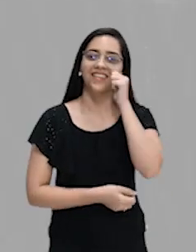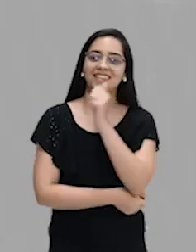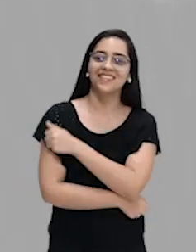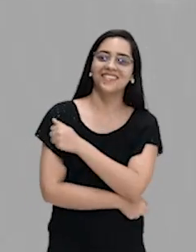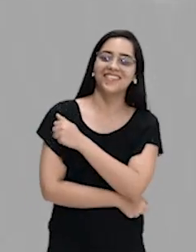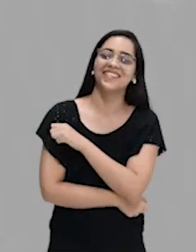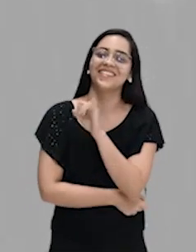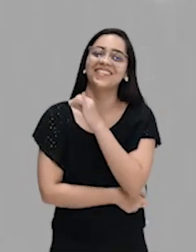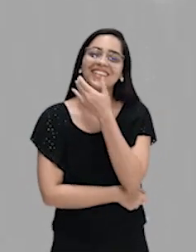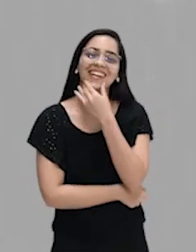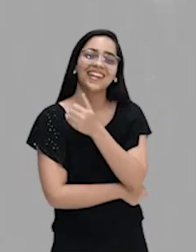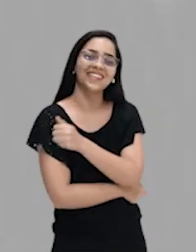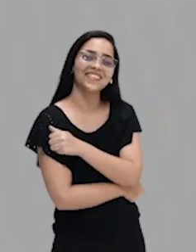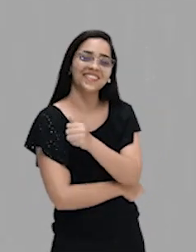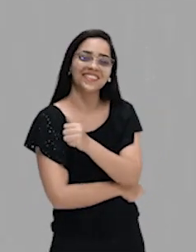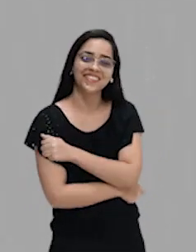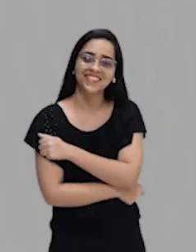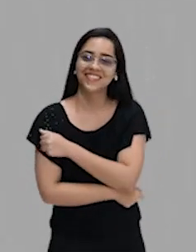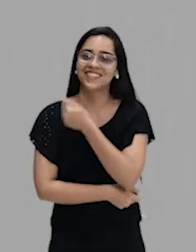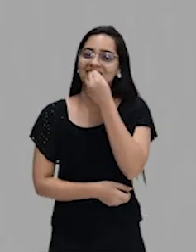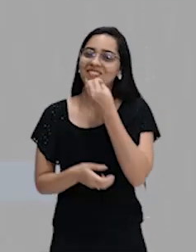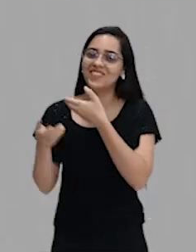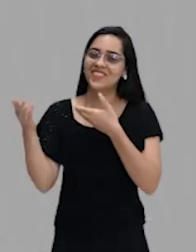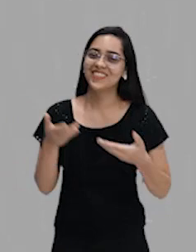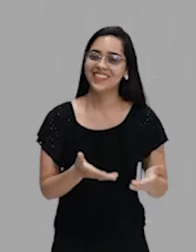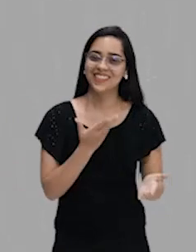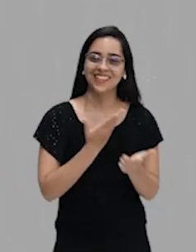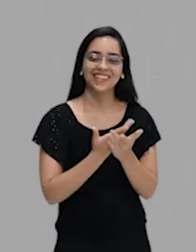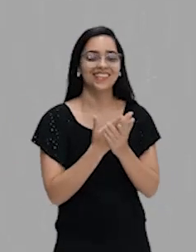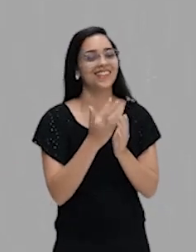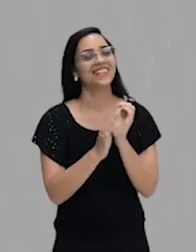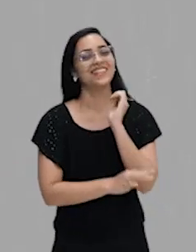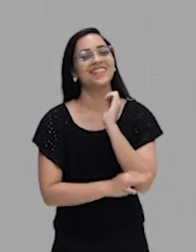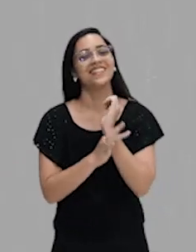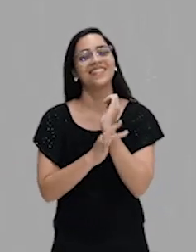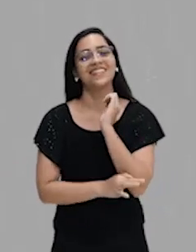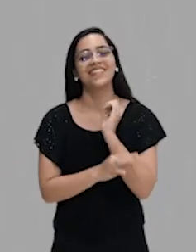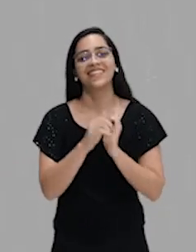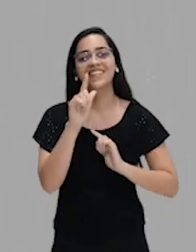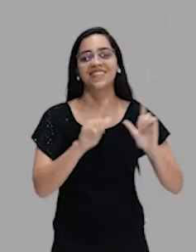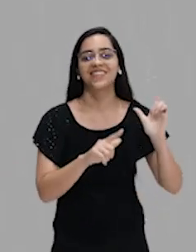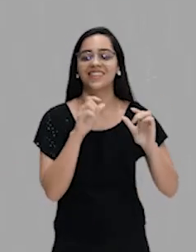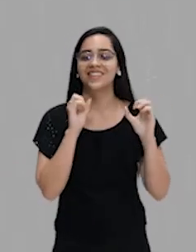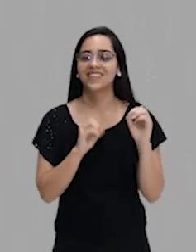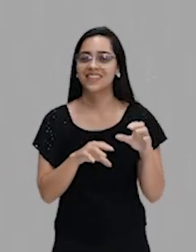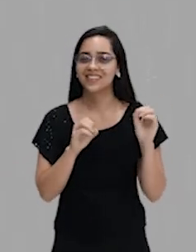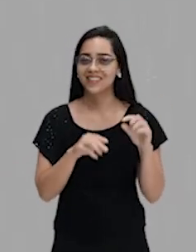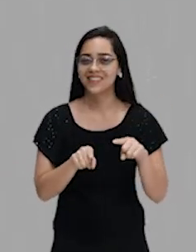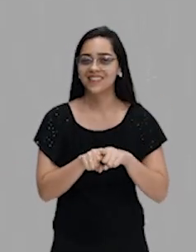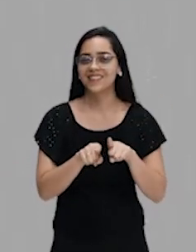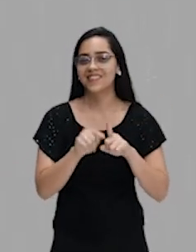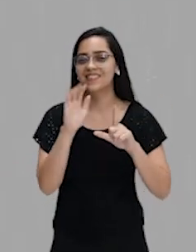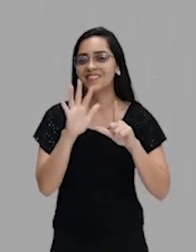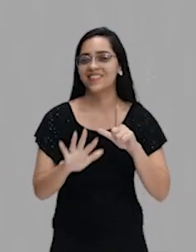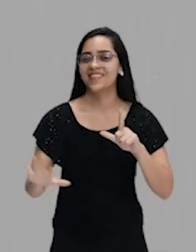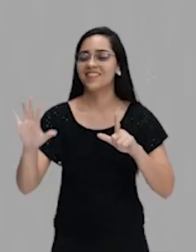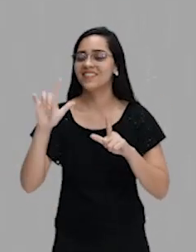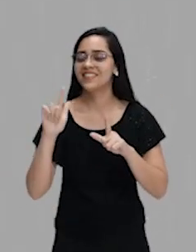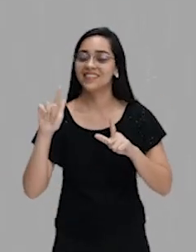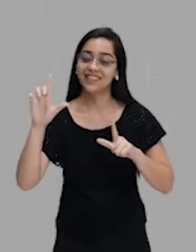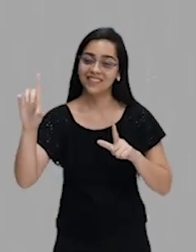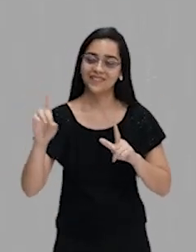Olá, aluna. Olá, aluno. Bem-vindo a mais uma aula de física aqui pela TV Educação e também pela plataforma Gonçalves